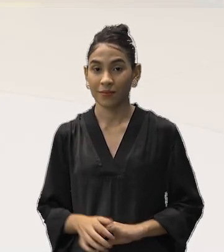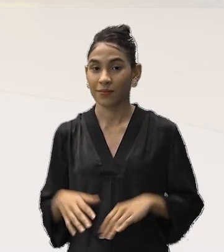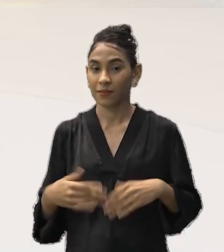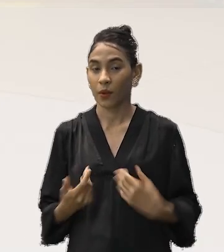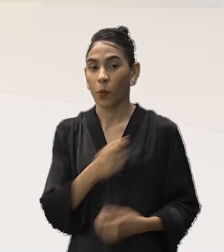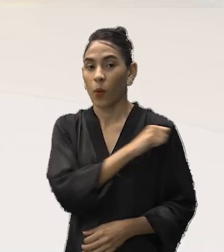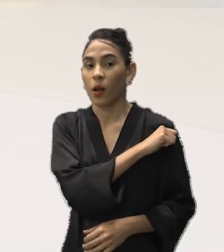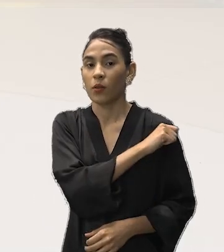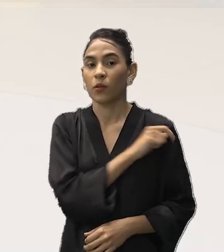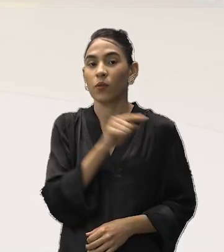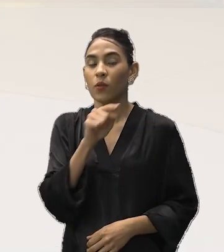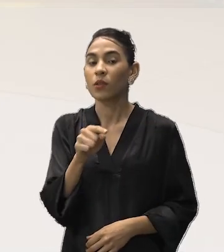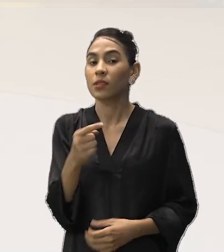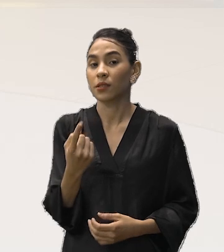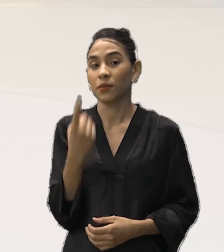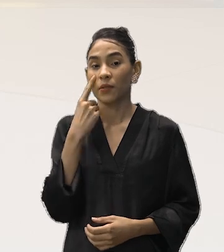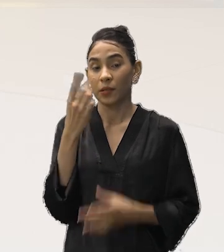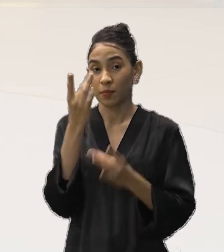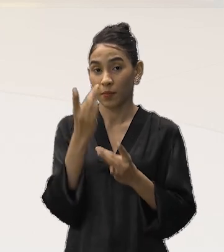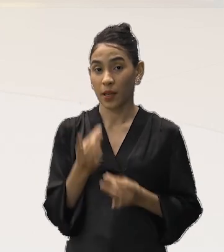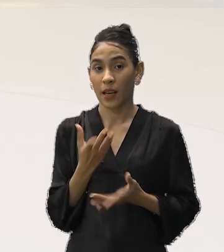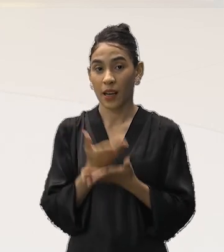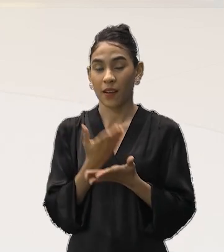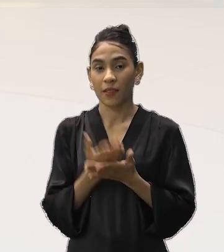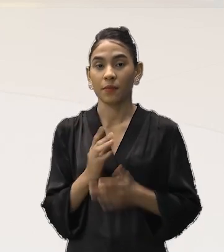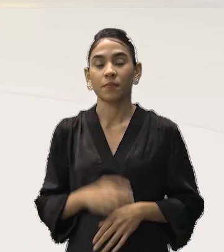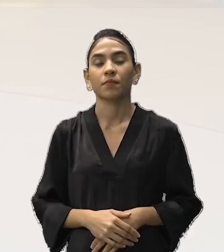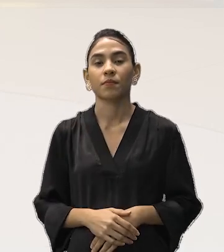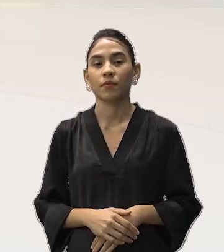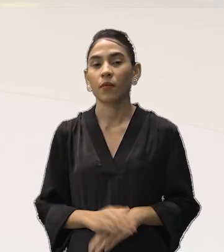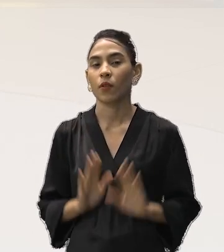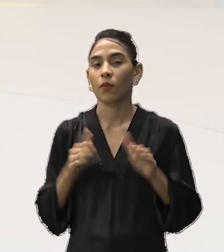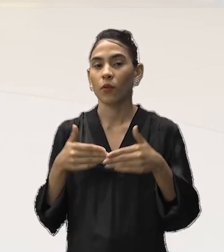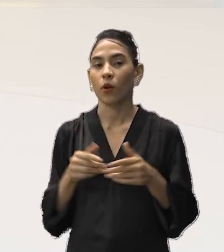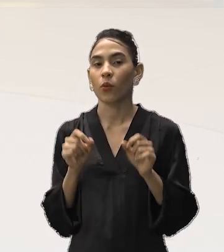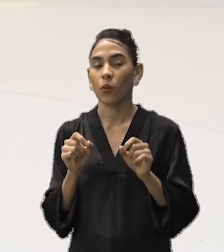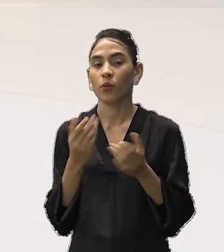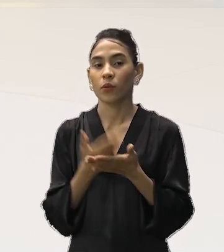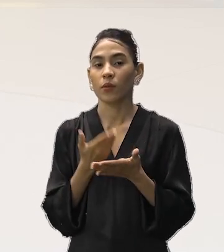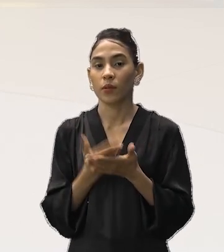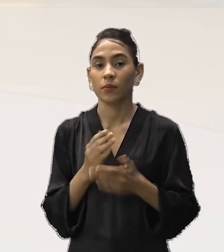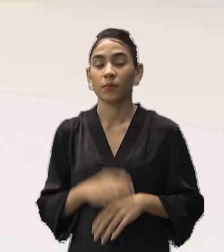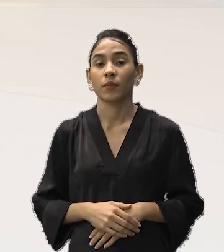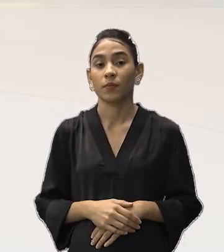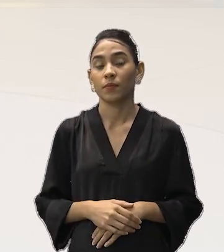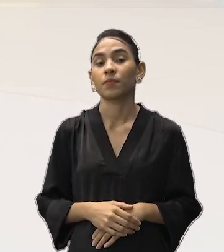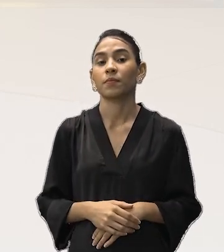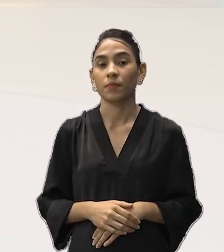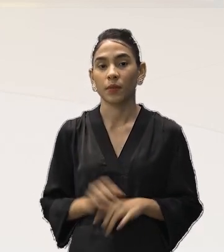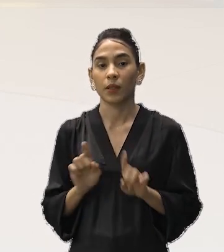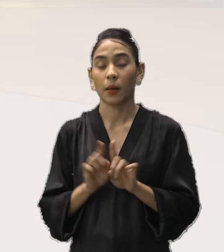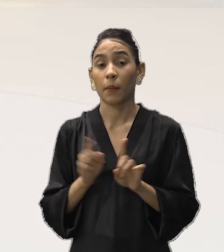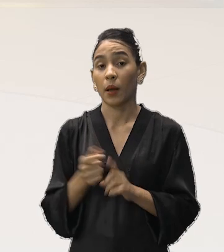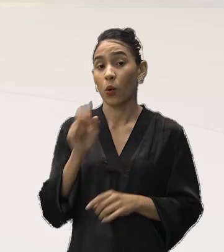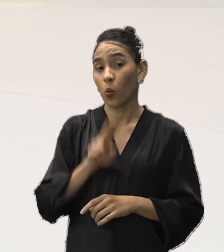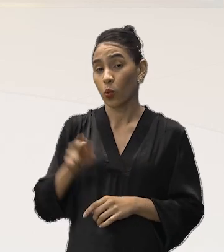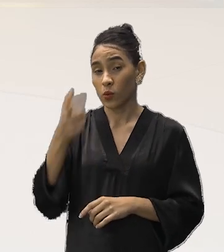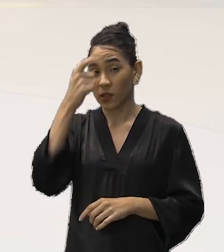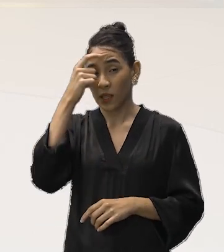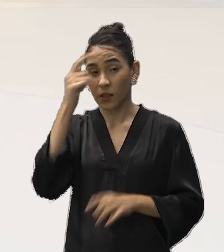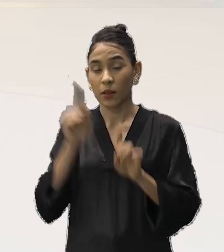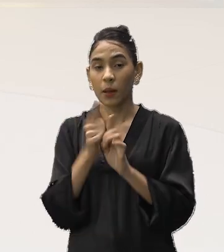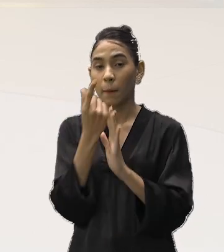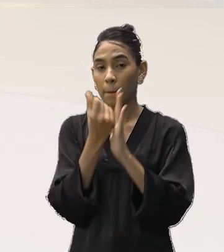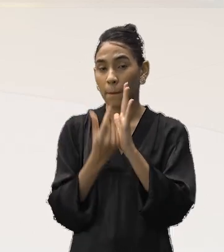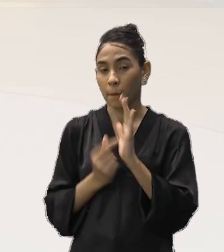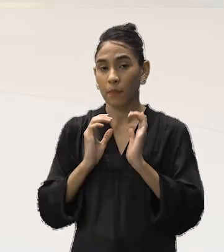Então, pessoal, como vocês viram aqui no detalhamento, a nossa aula vai tratar de consumo consciente e finanças comportamentais. A